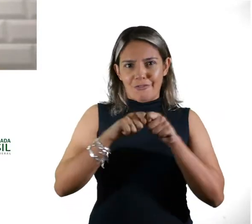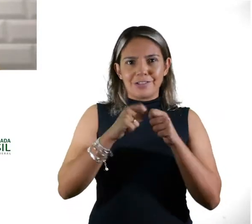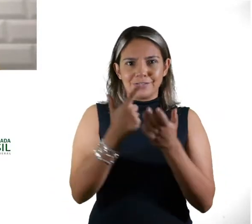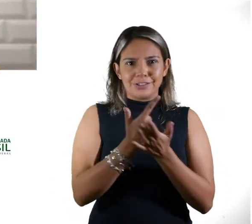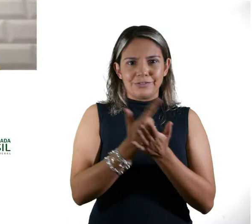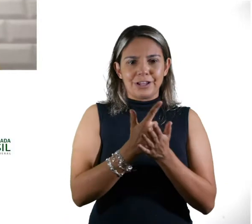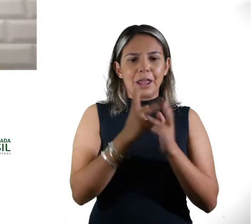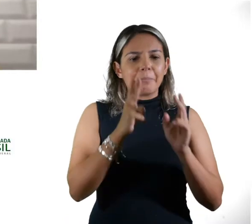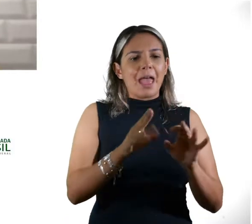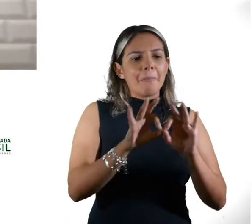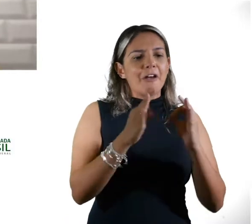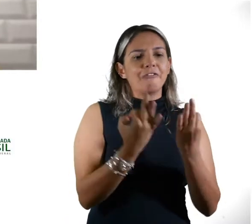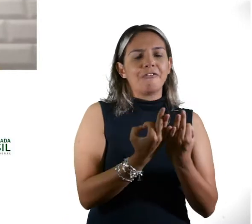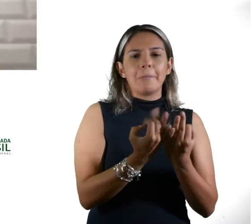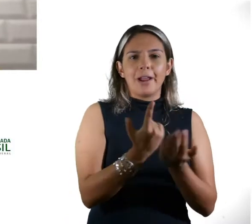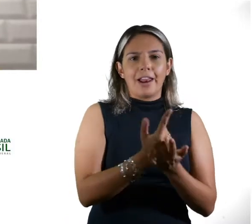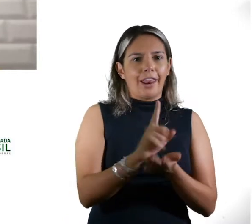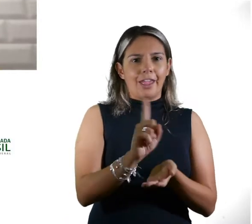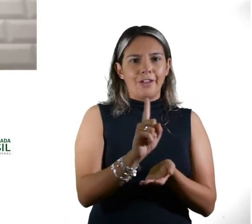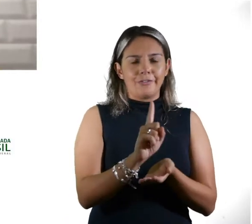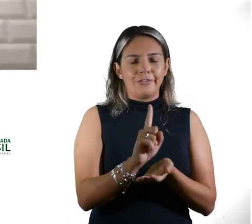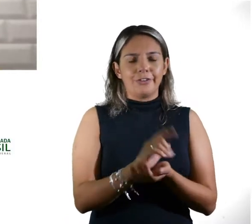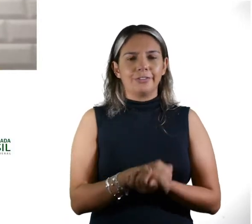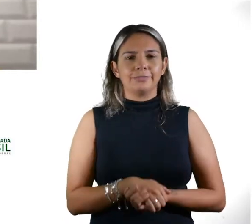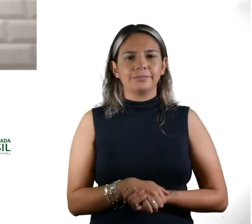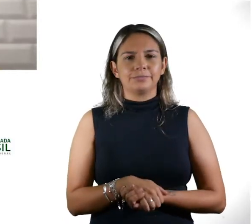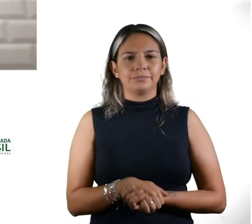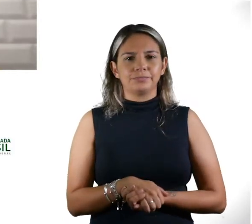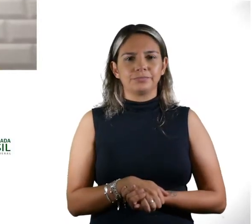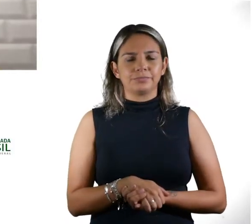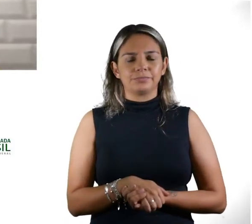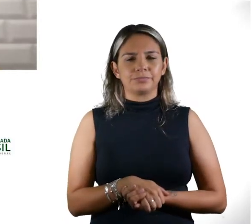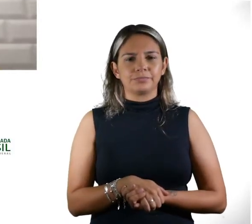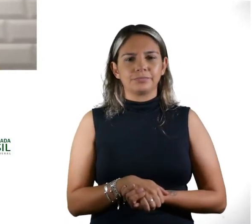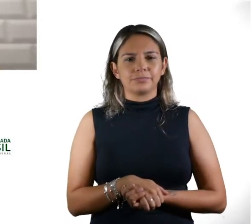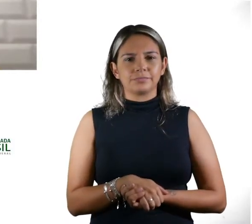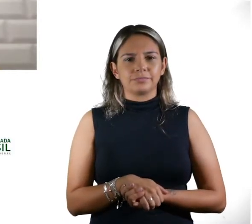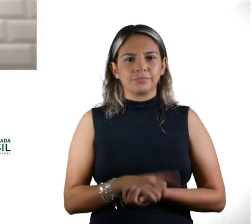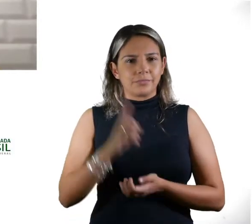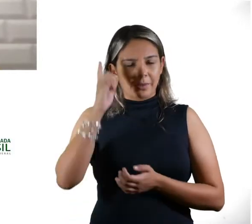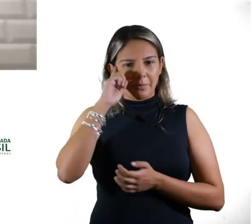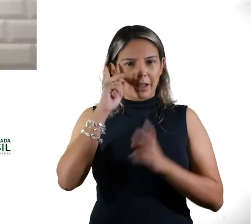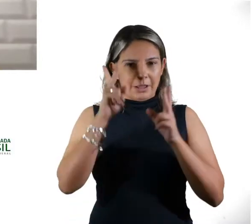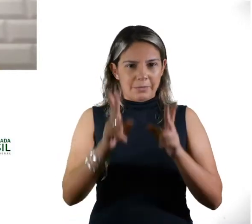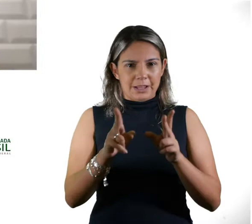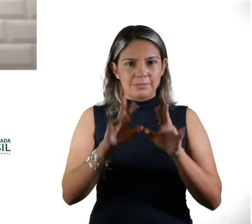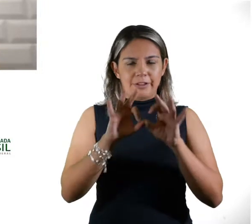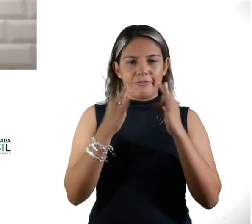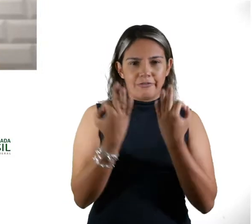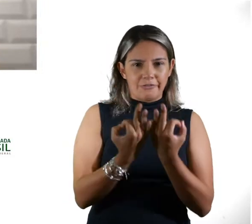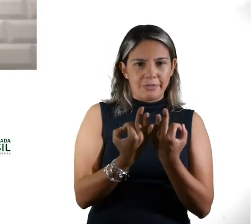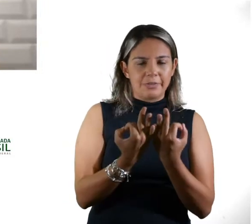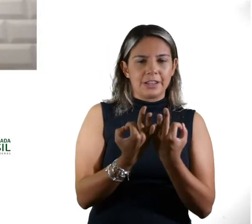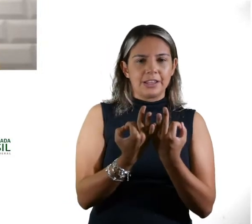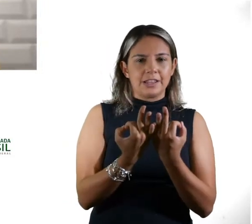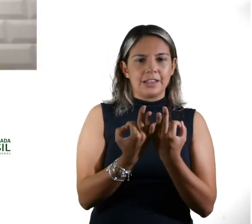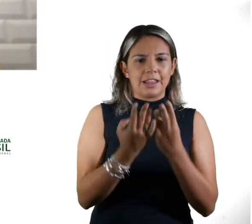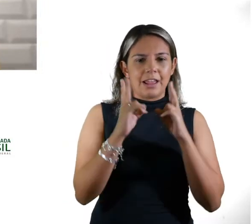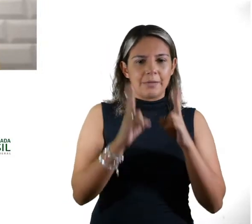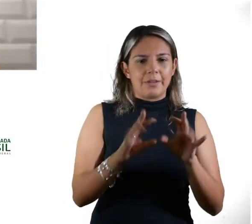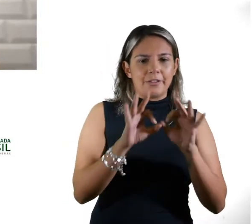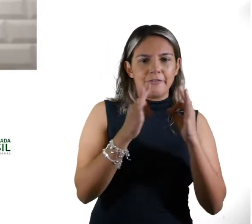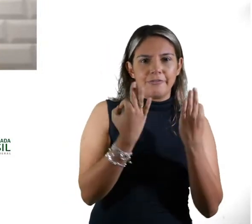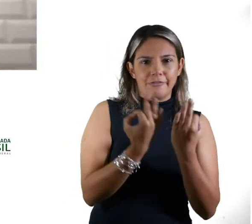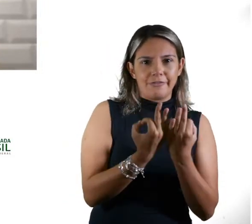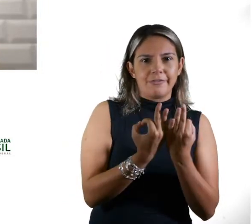uma mesma família, talvez, não é? Por exemplo, este livro, eu acho que pertence à mesma família do Vendedor de Passados, à mesma família da